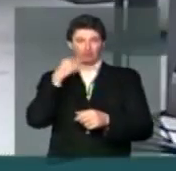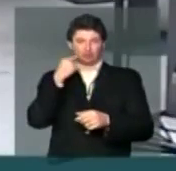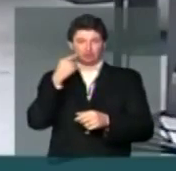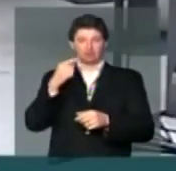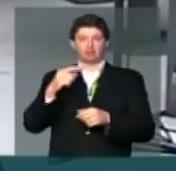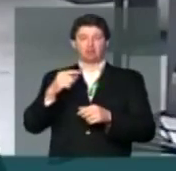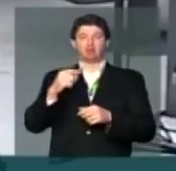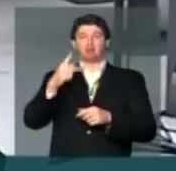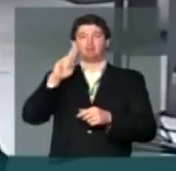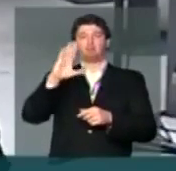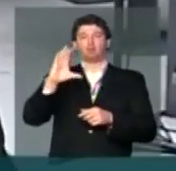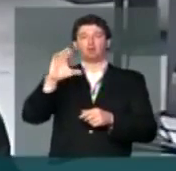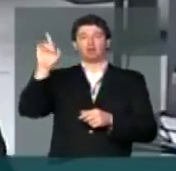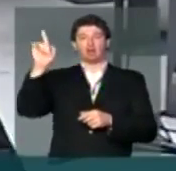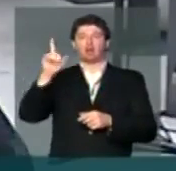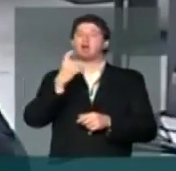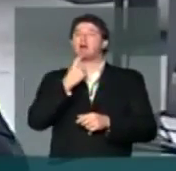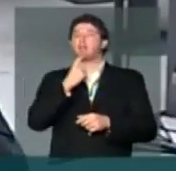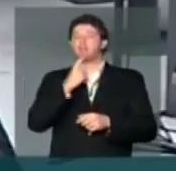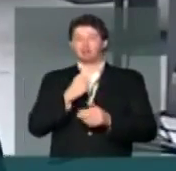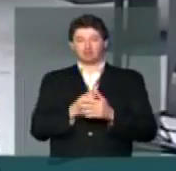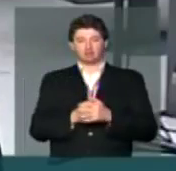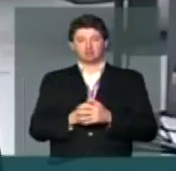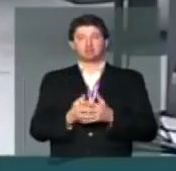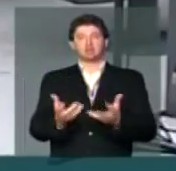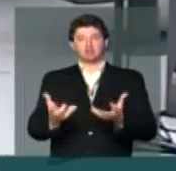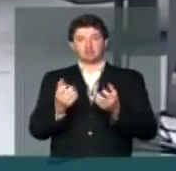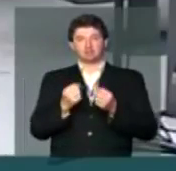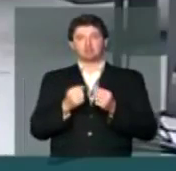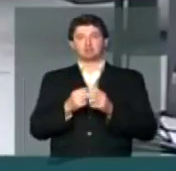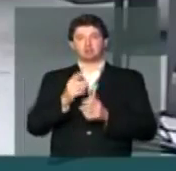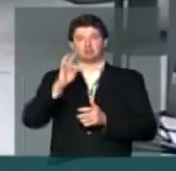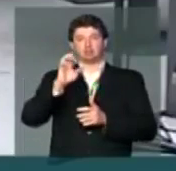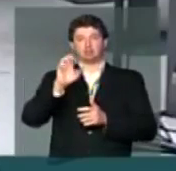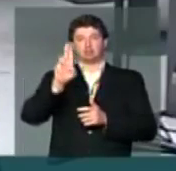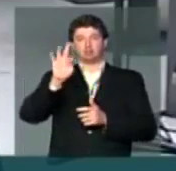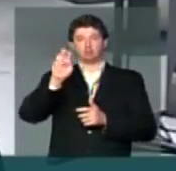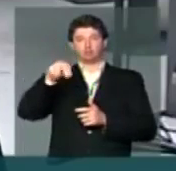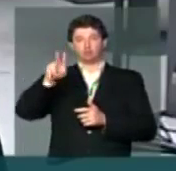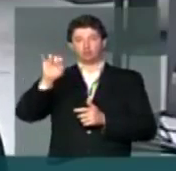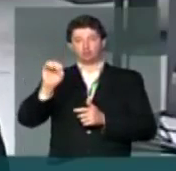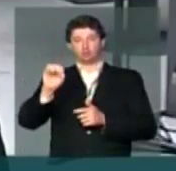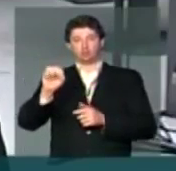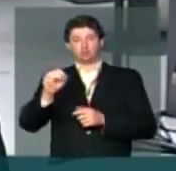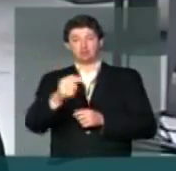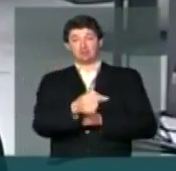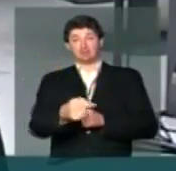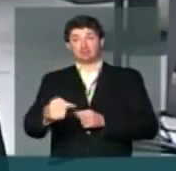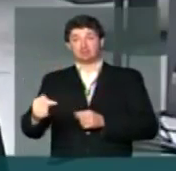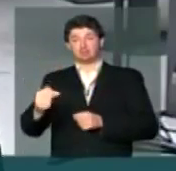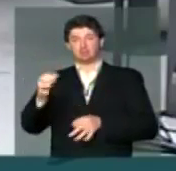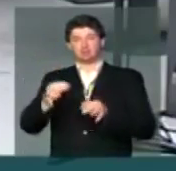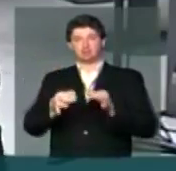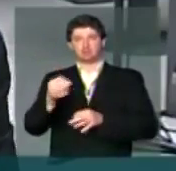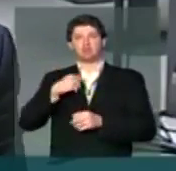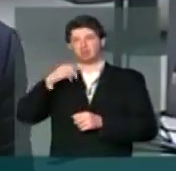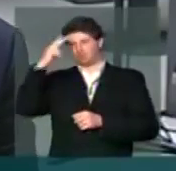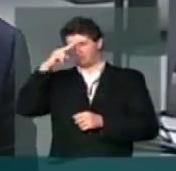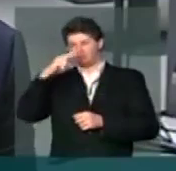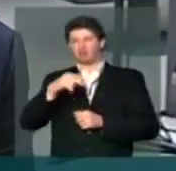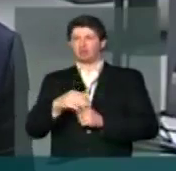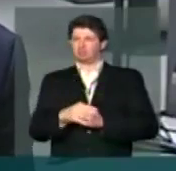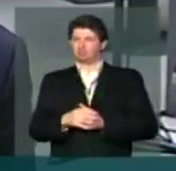PUC de Campinas, e tivemos o privilégio de receber Teotônio na Semana Jurídica. E eu me lembro